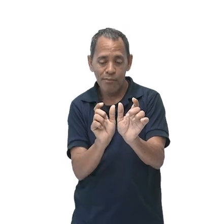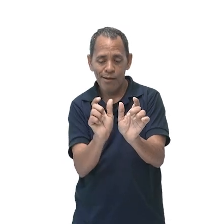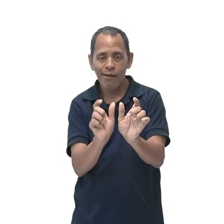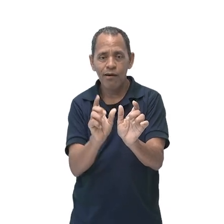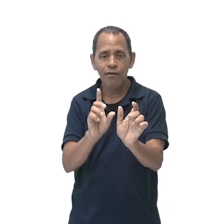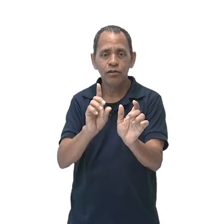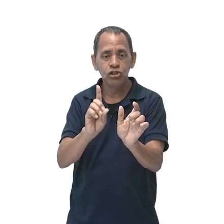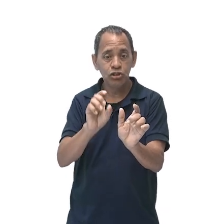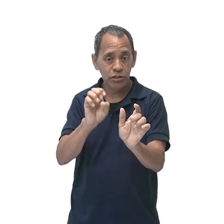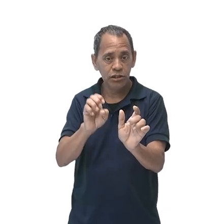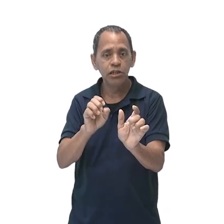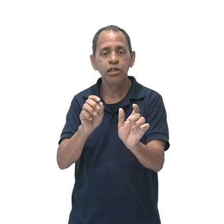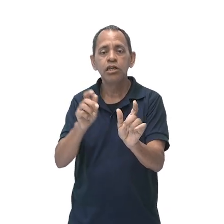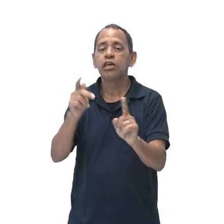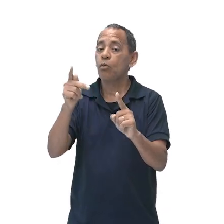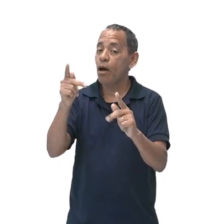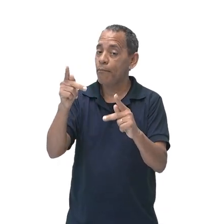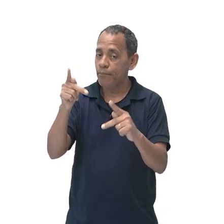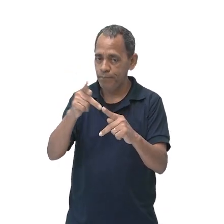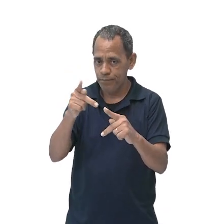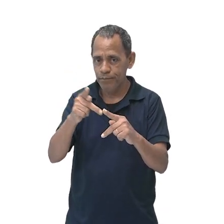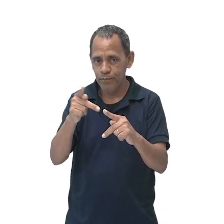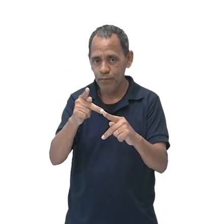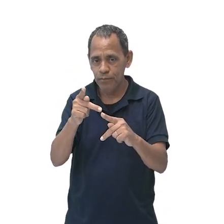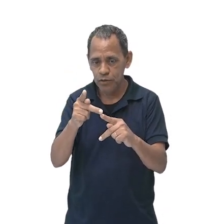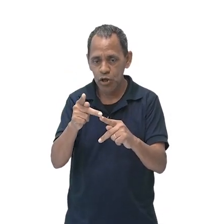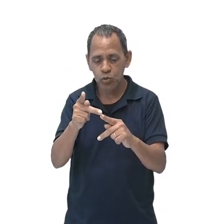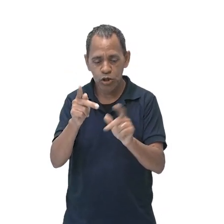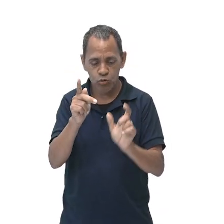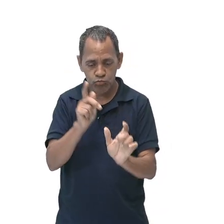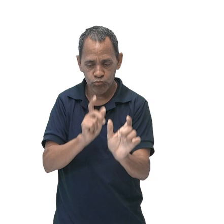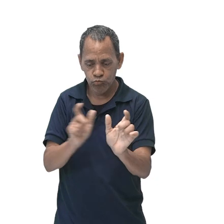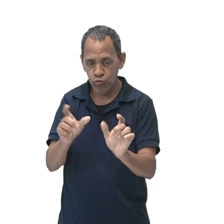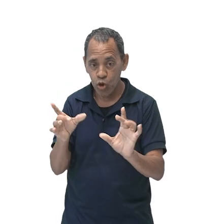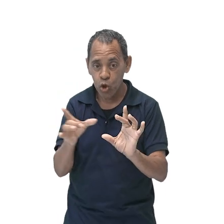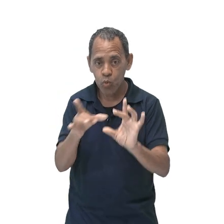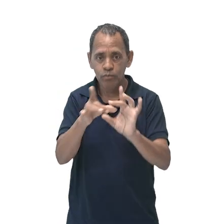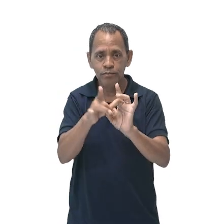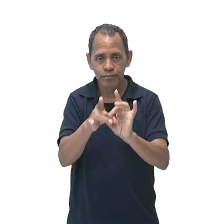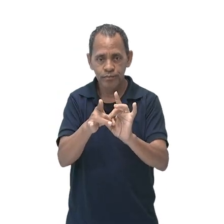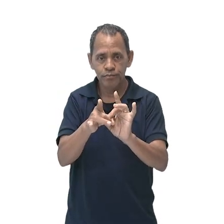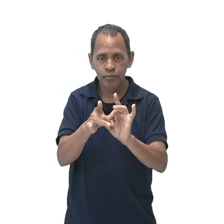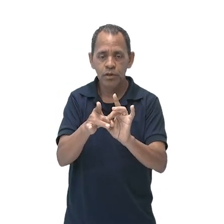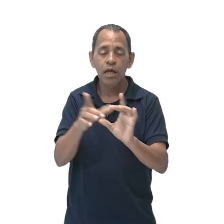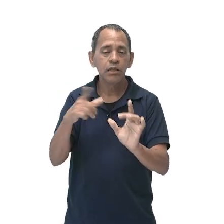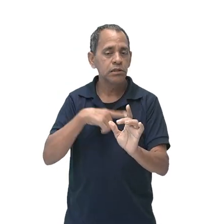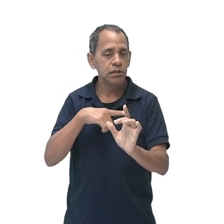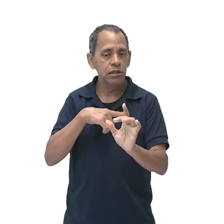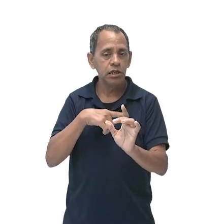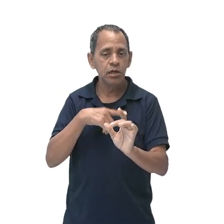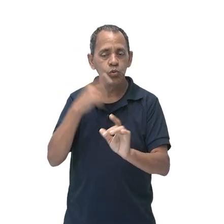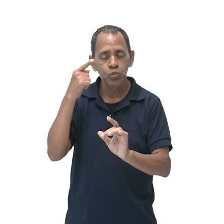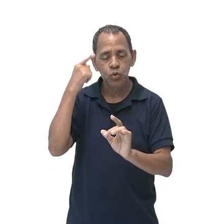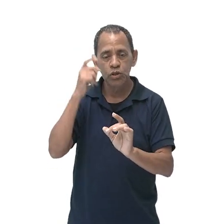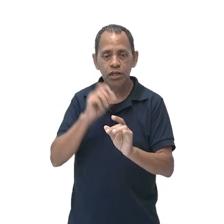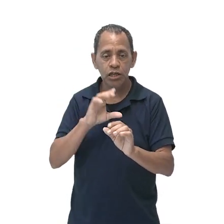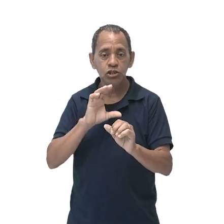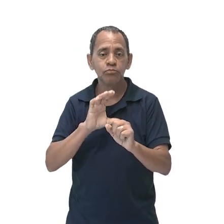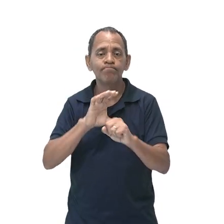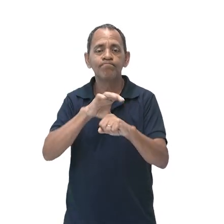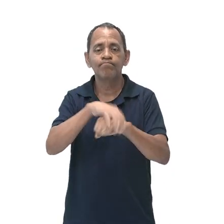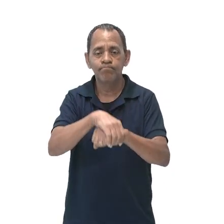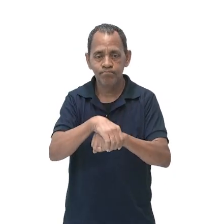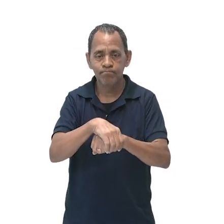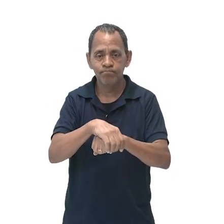Observe que a preposição conecta os enunciados. Mas temos uma ideia de posse aqui,